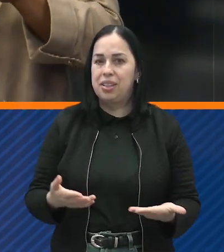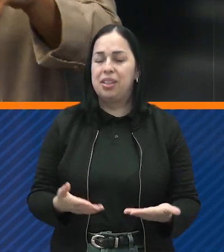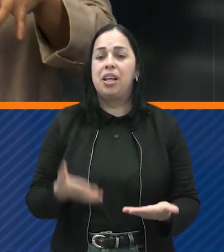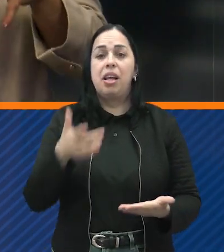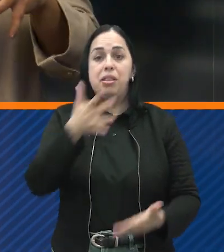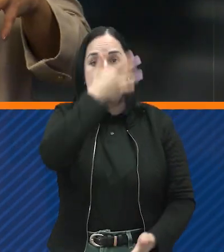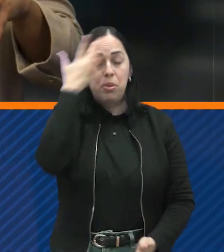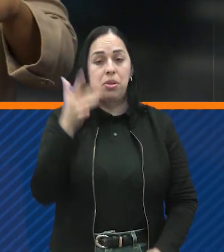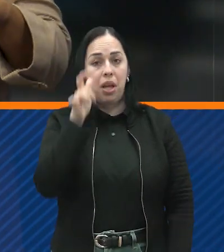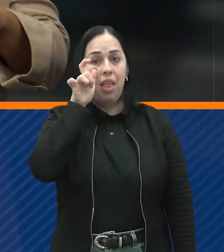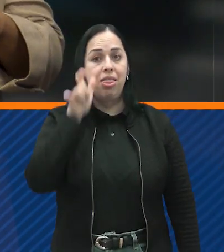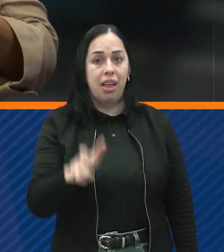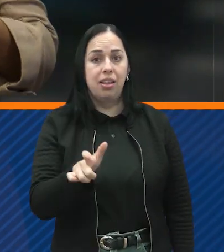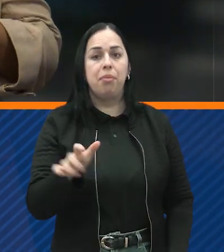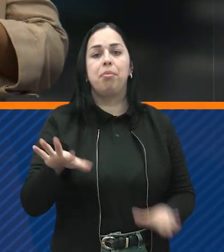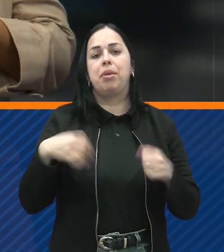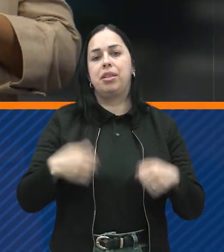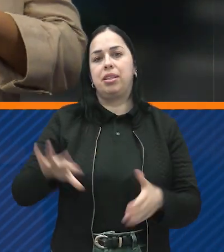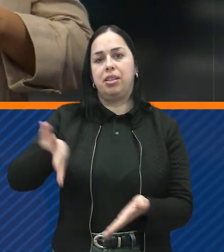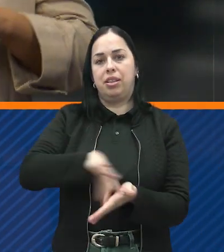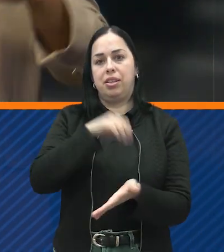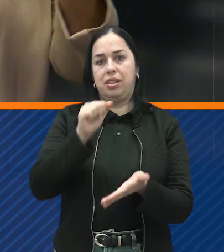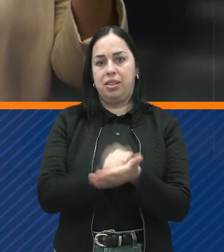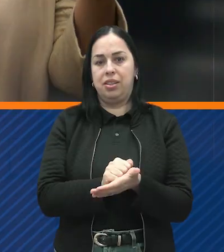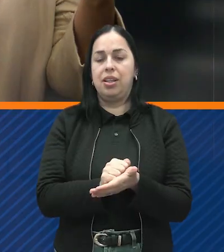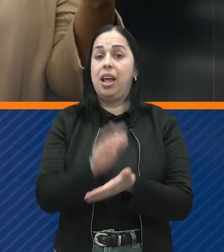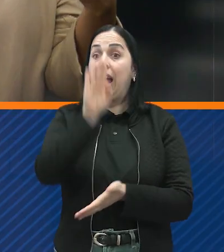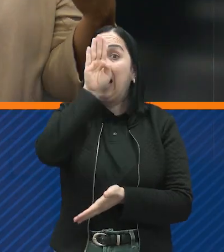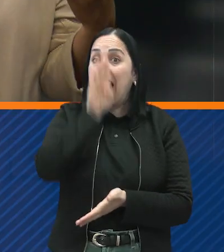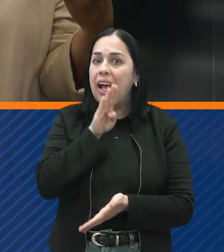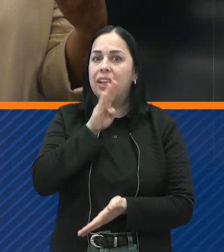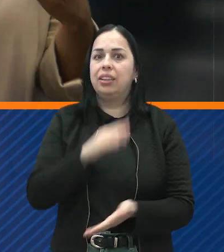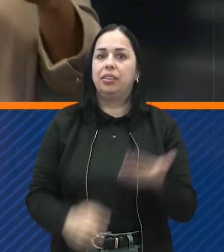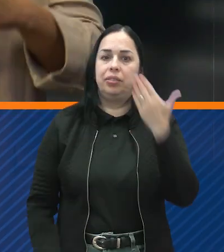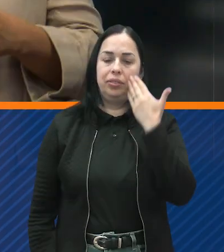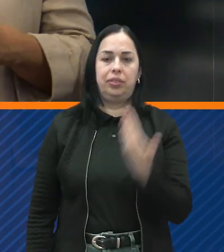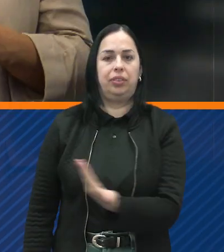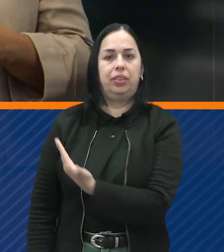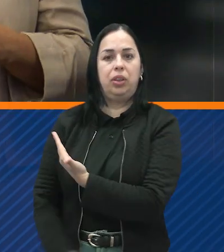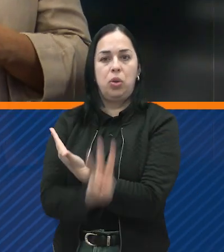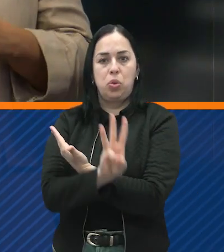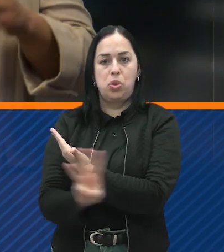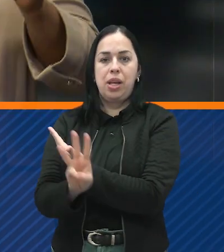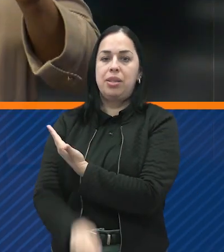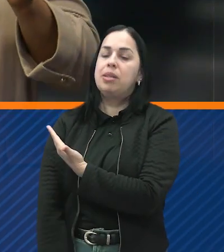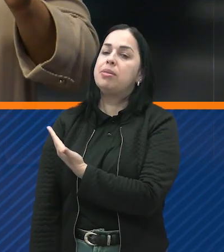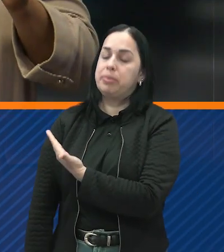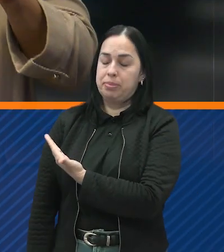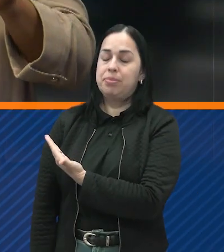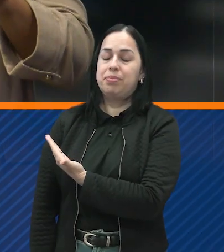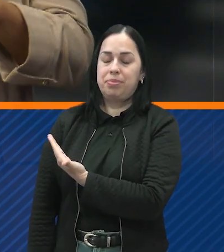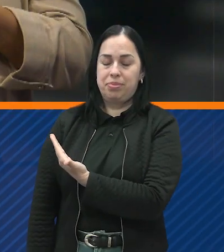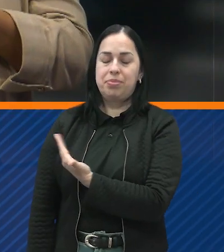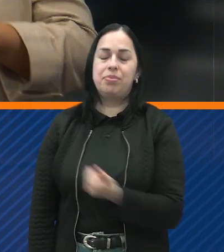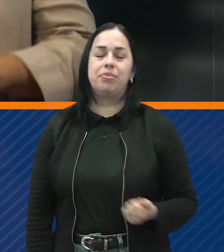gente, os interessados devem fazer as inscrições, que são gratuitas, através do site